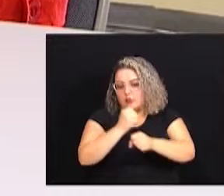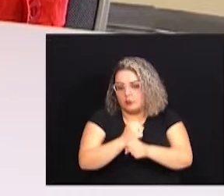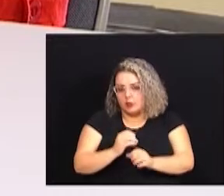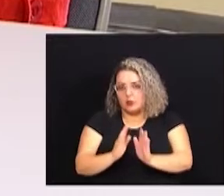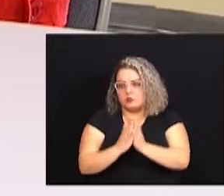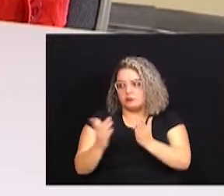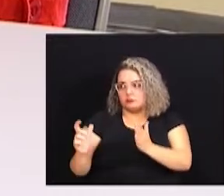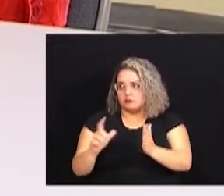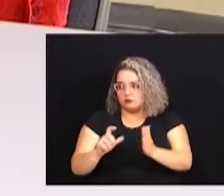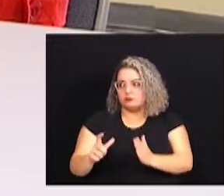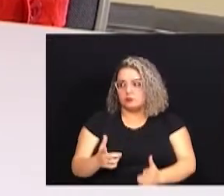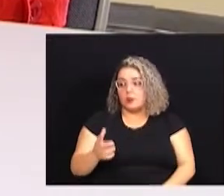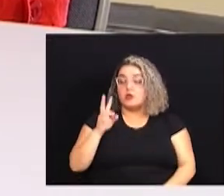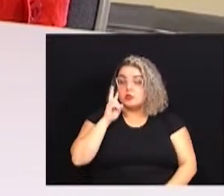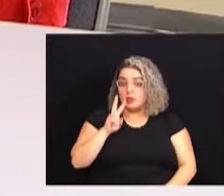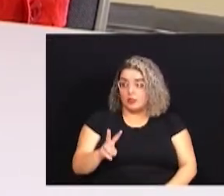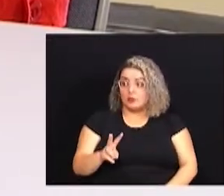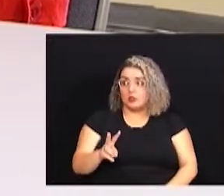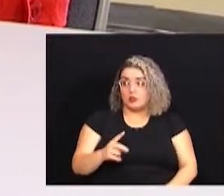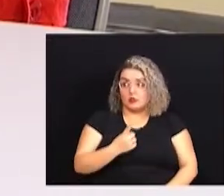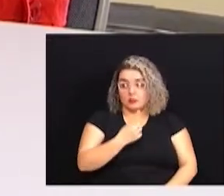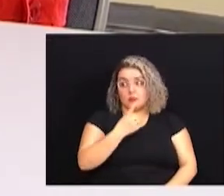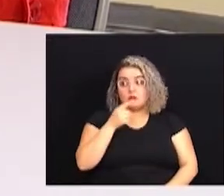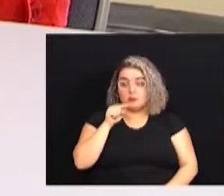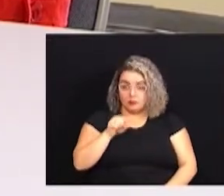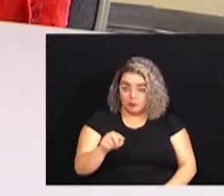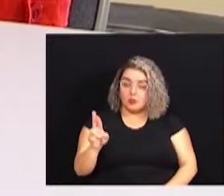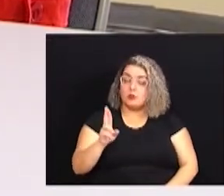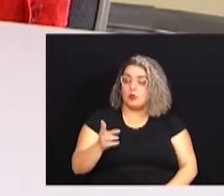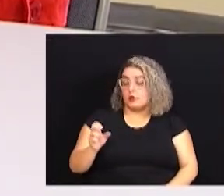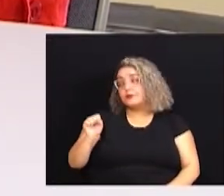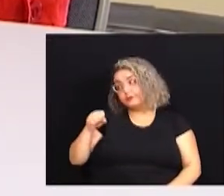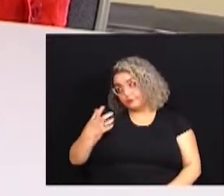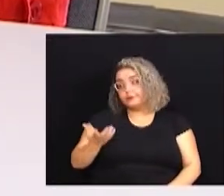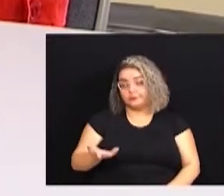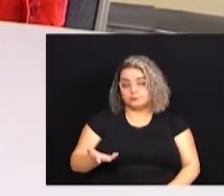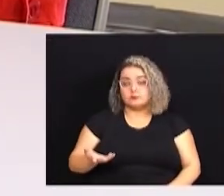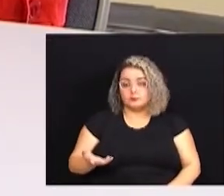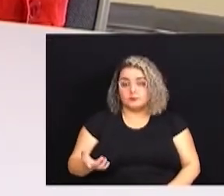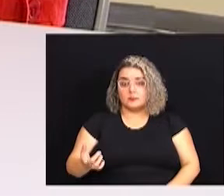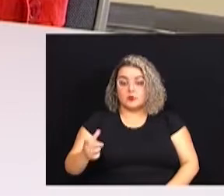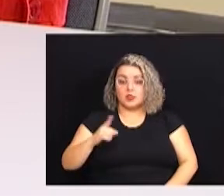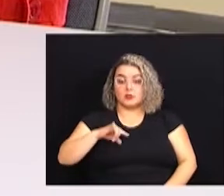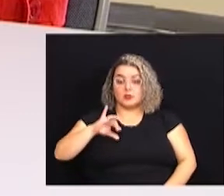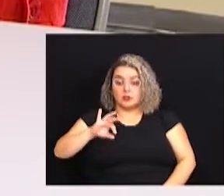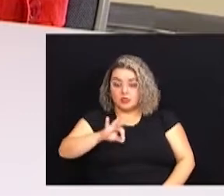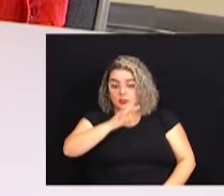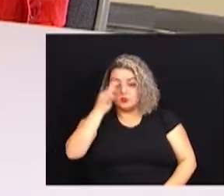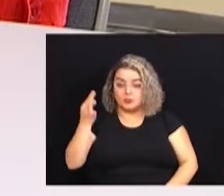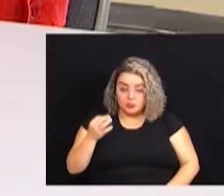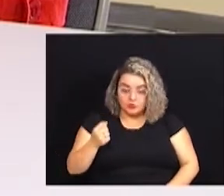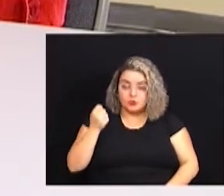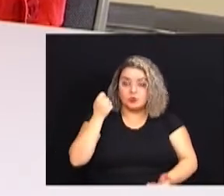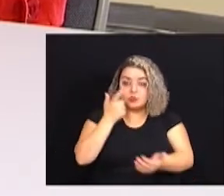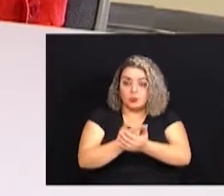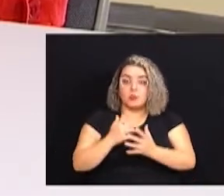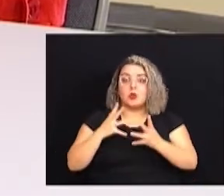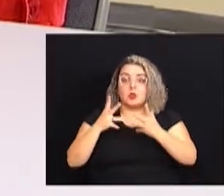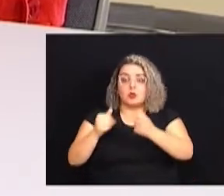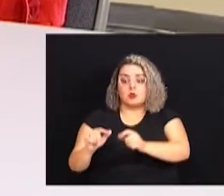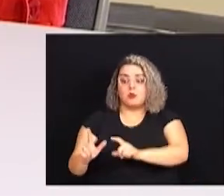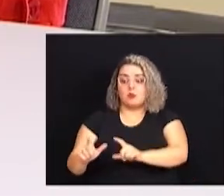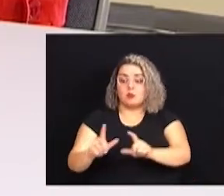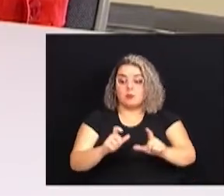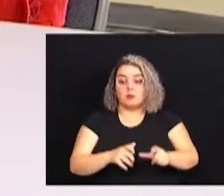poder completar um álbum. Eu já vi pessoas gastando R$1.000, né? Porque você tem a sorte de conseguir